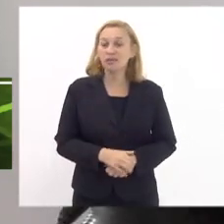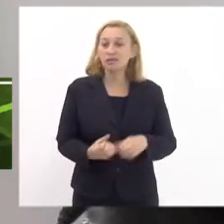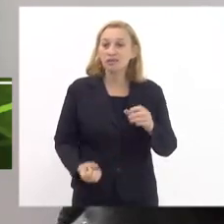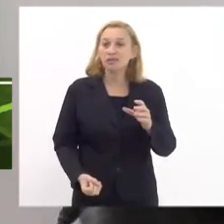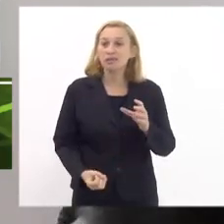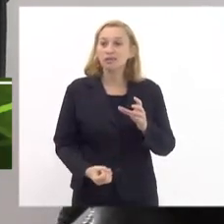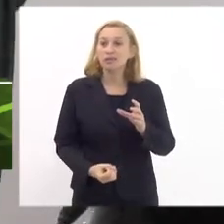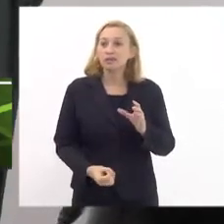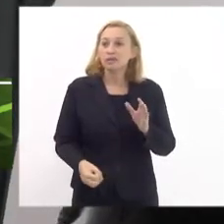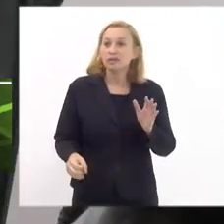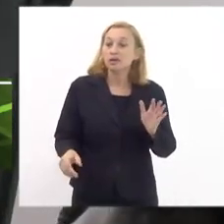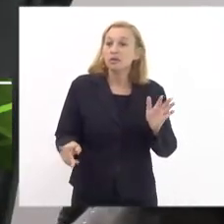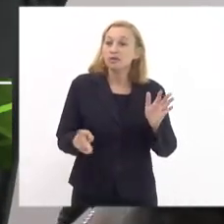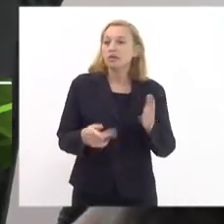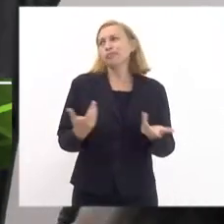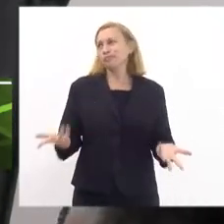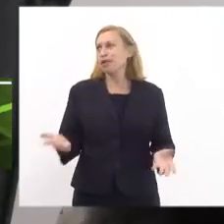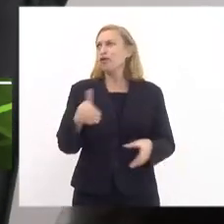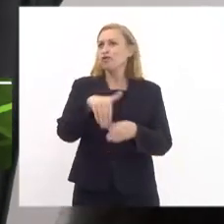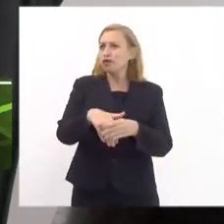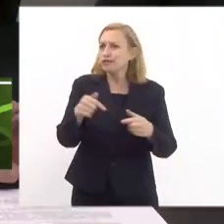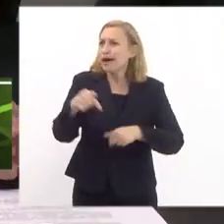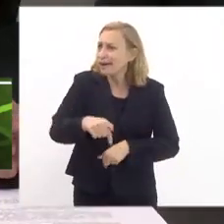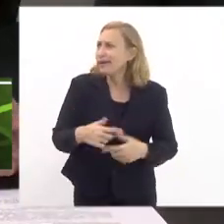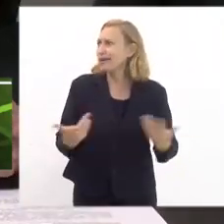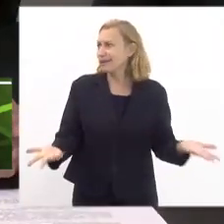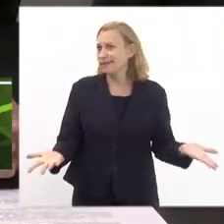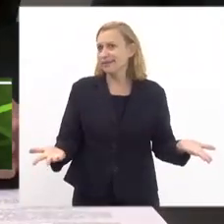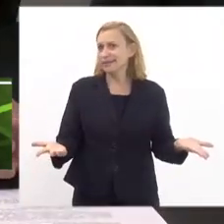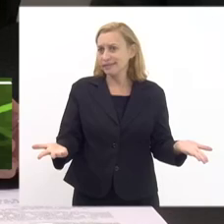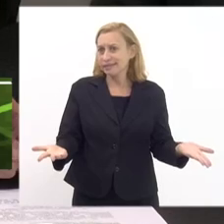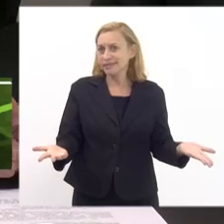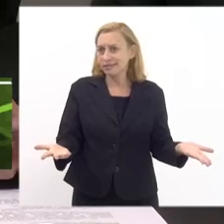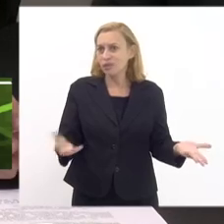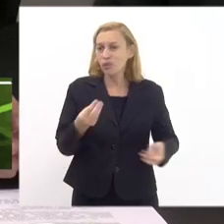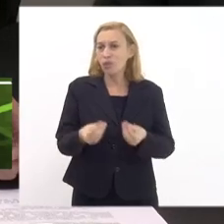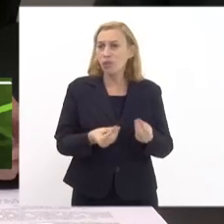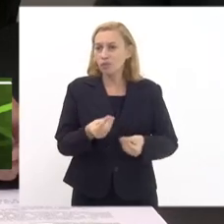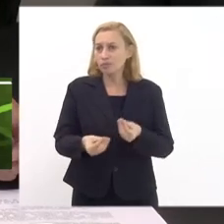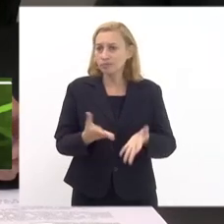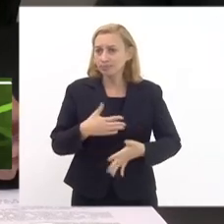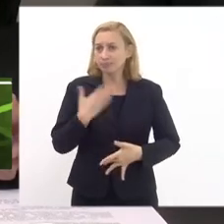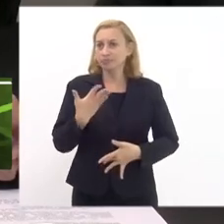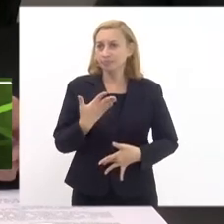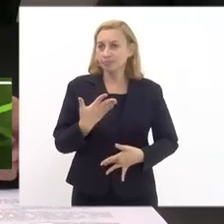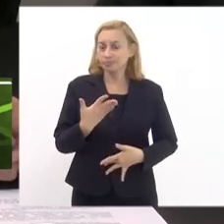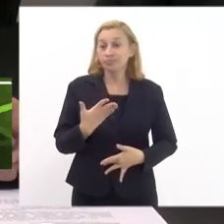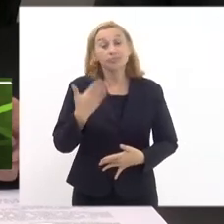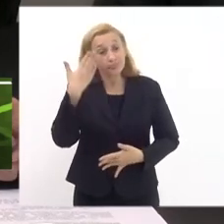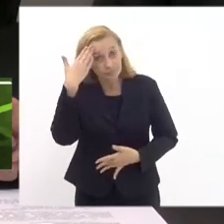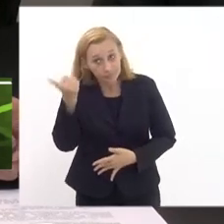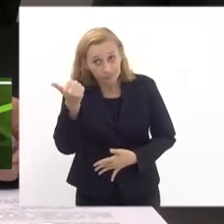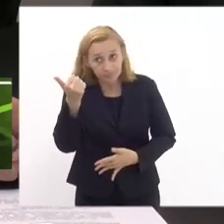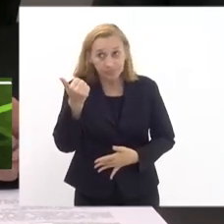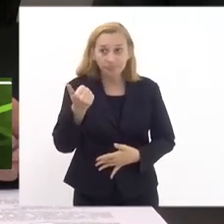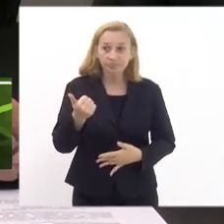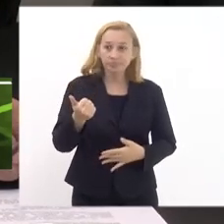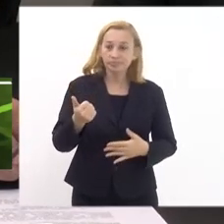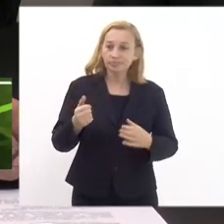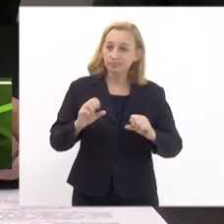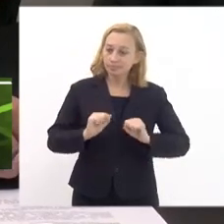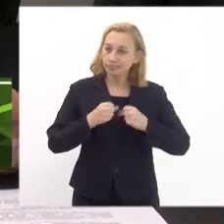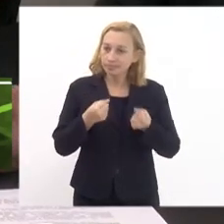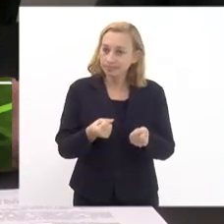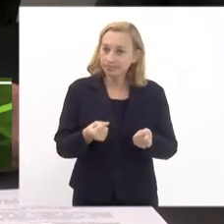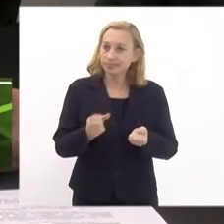Não é possível. A gente vota aqui, entendeu? Cria um debate. Estou fazendo a menção. Assustador. Porque sei que Vossa Excelência é um entusiasta, um defensor